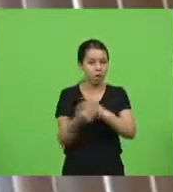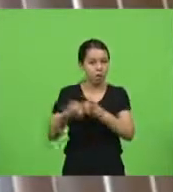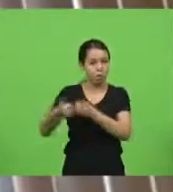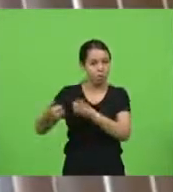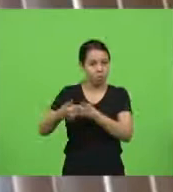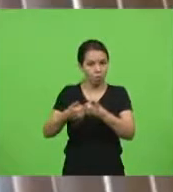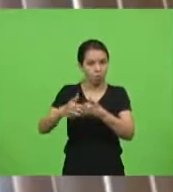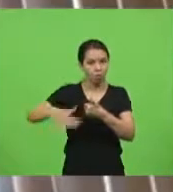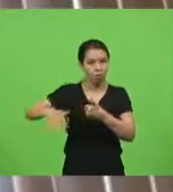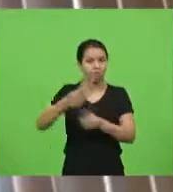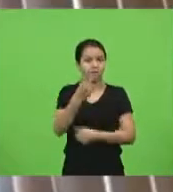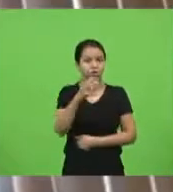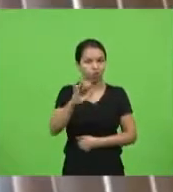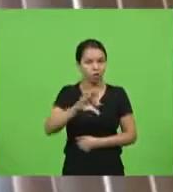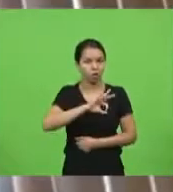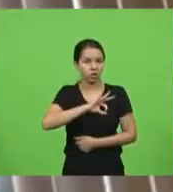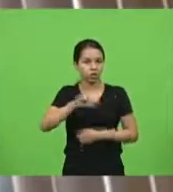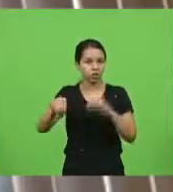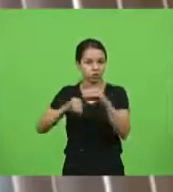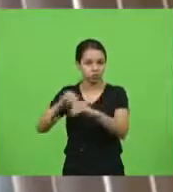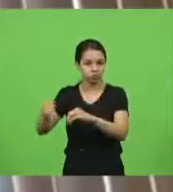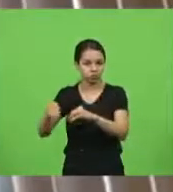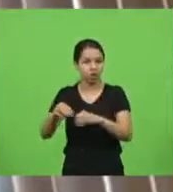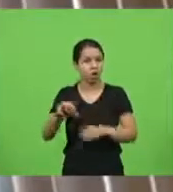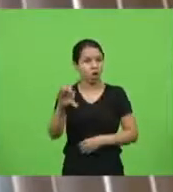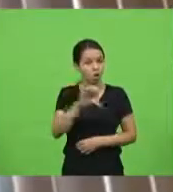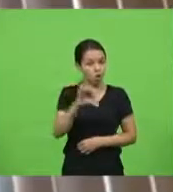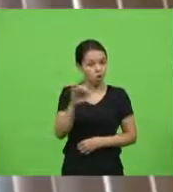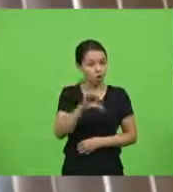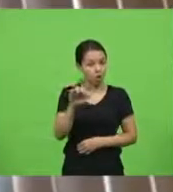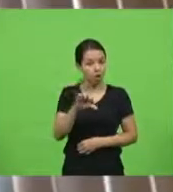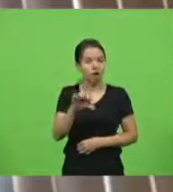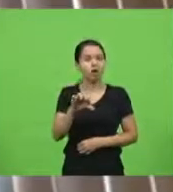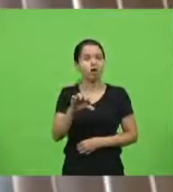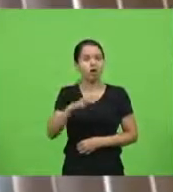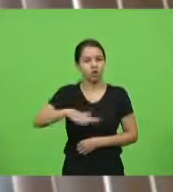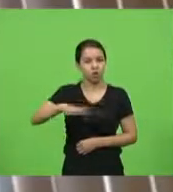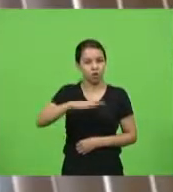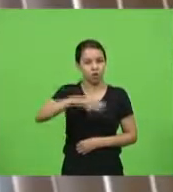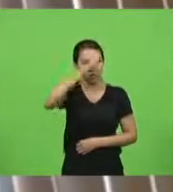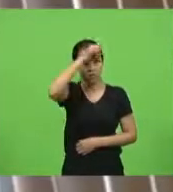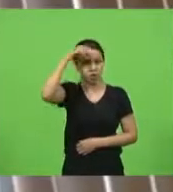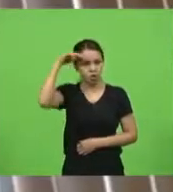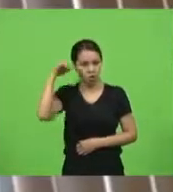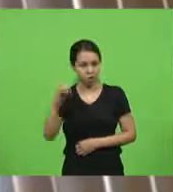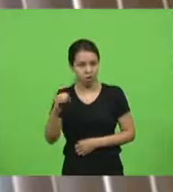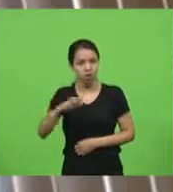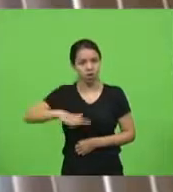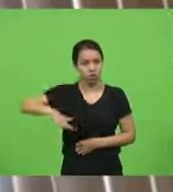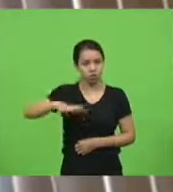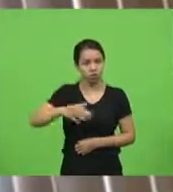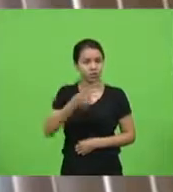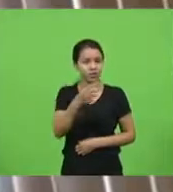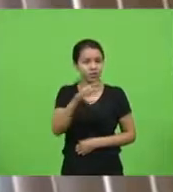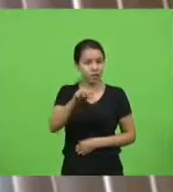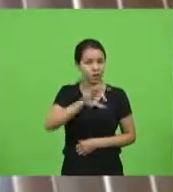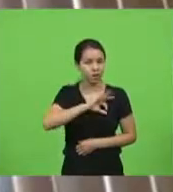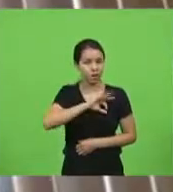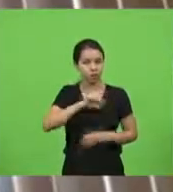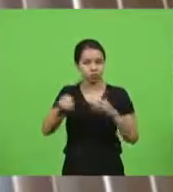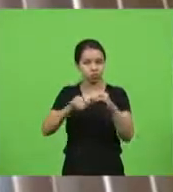militares. A nona região, que é São Miguel do Oeste e região, 37 policiais militares. A décima